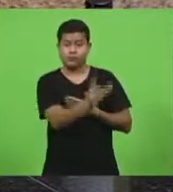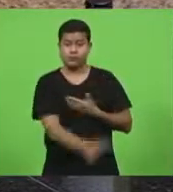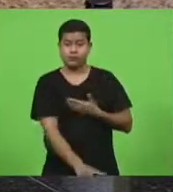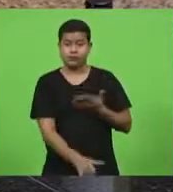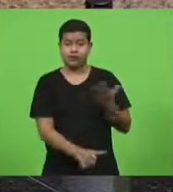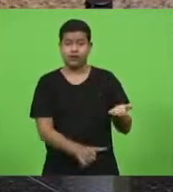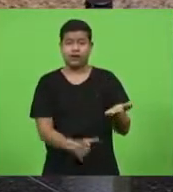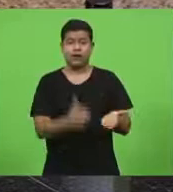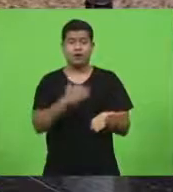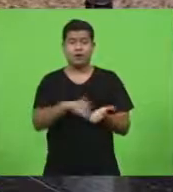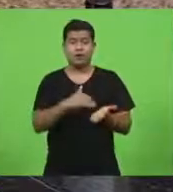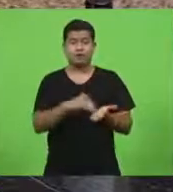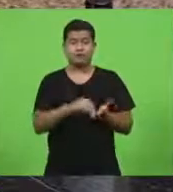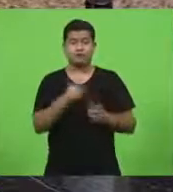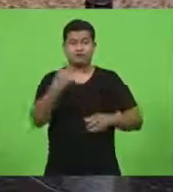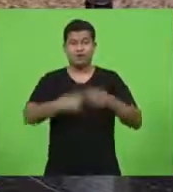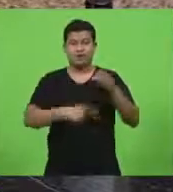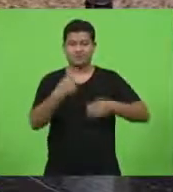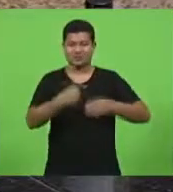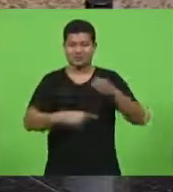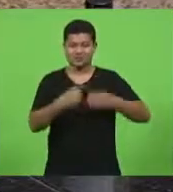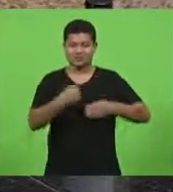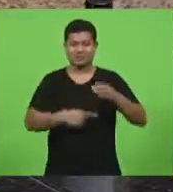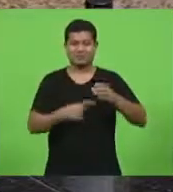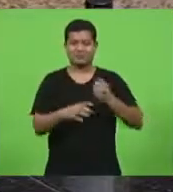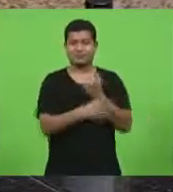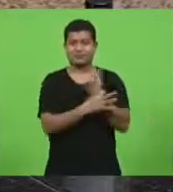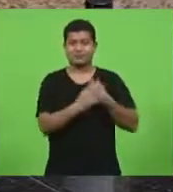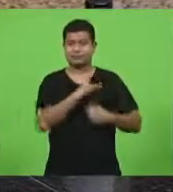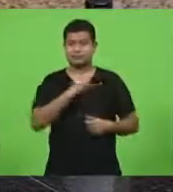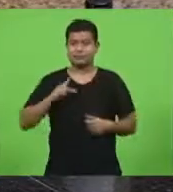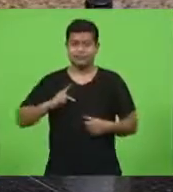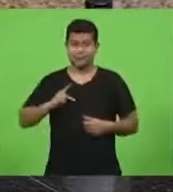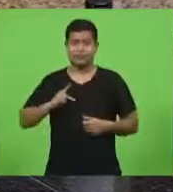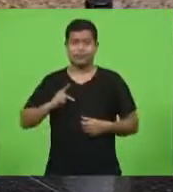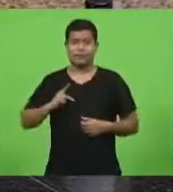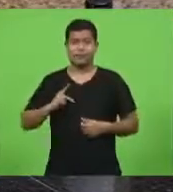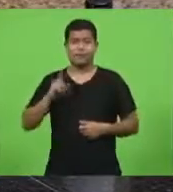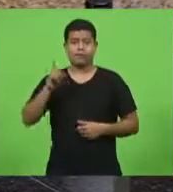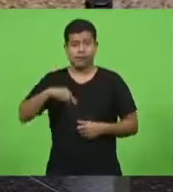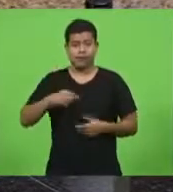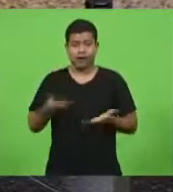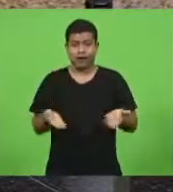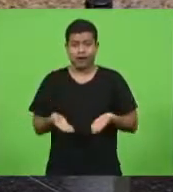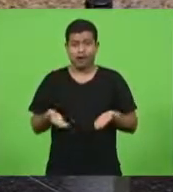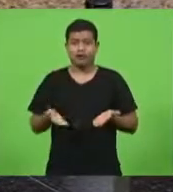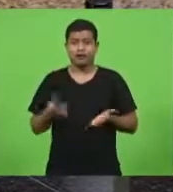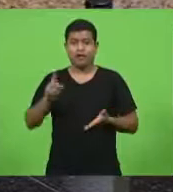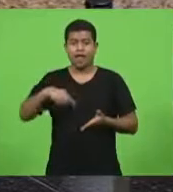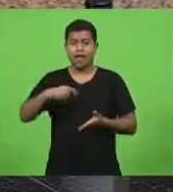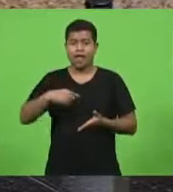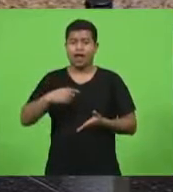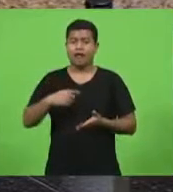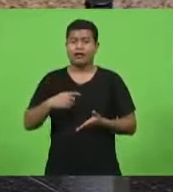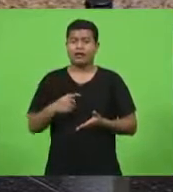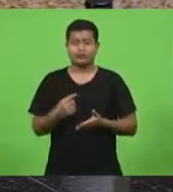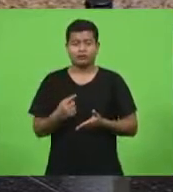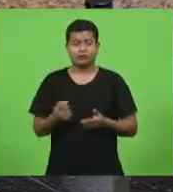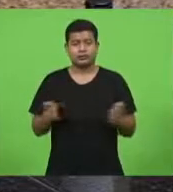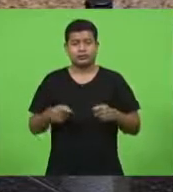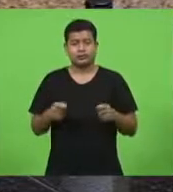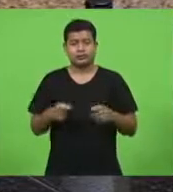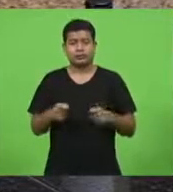Comissão de Segurança Pública. Mas a sessão especial é uma ferramenta jurídica que ela nos abre uma oportunidade muito mais,